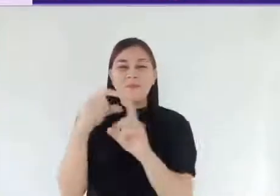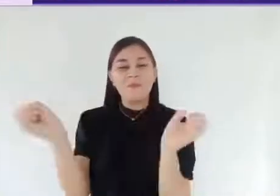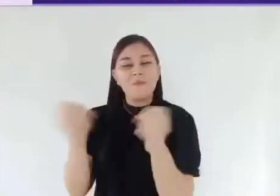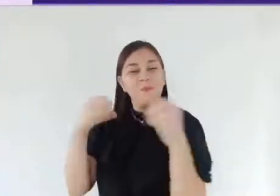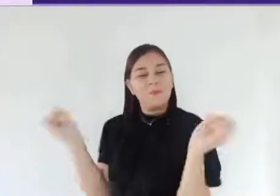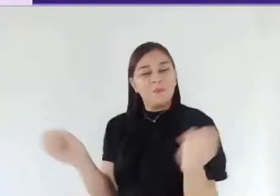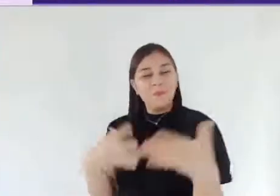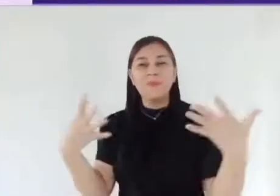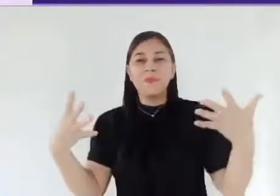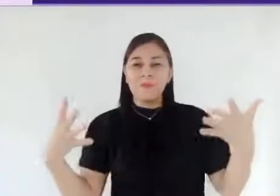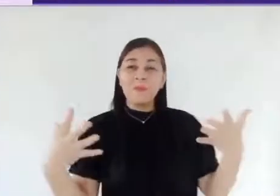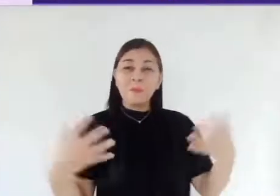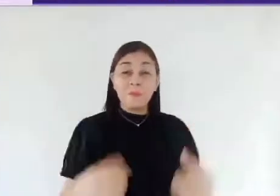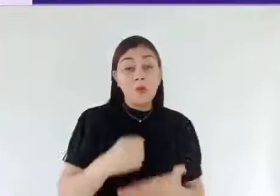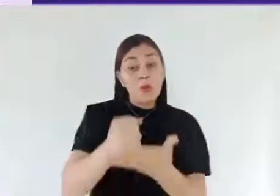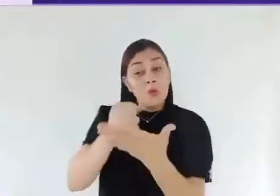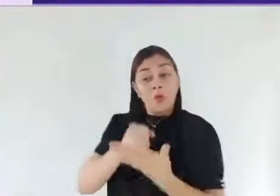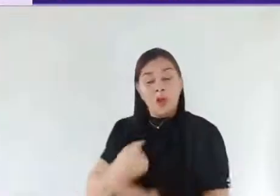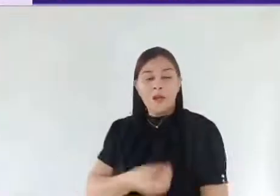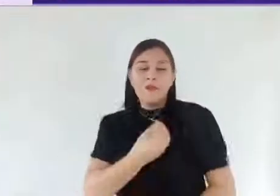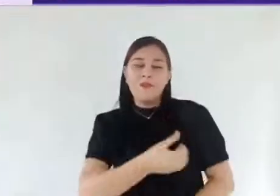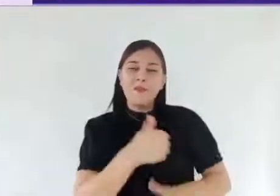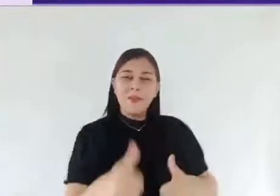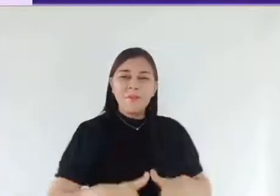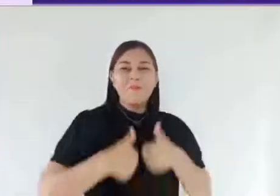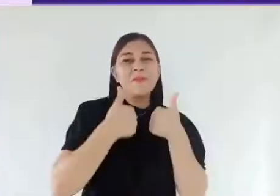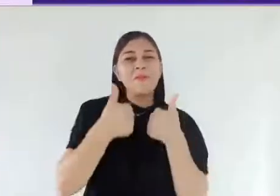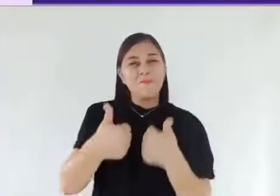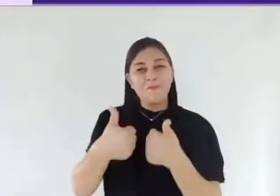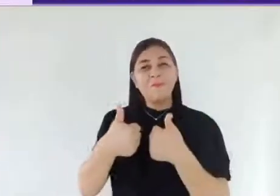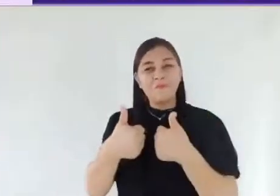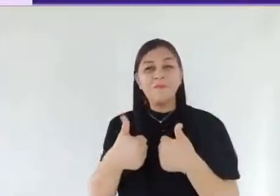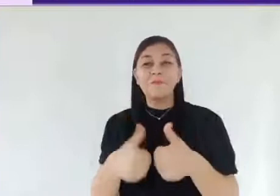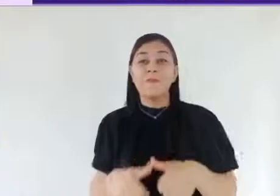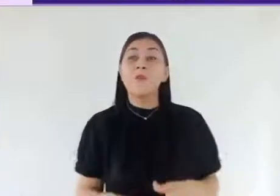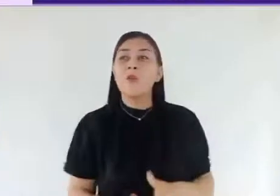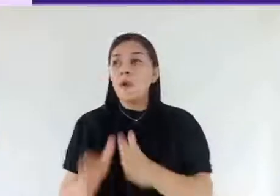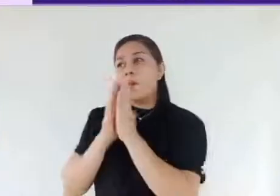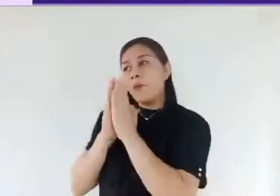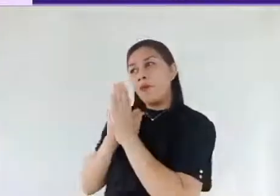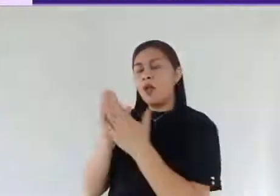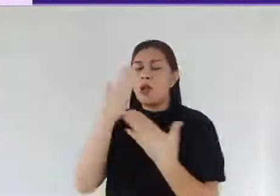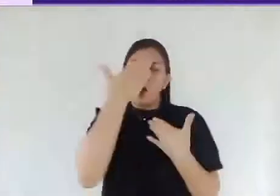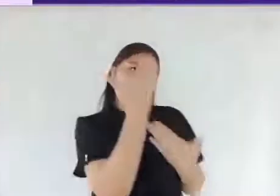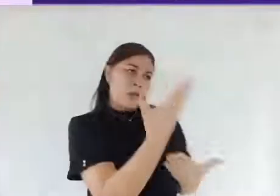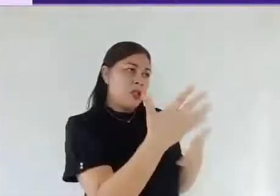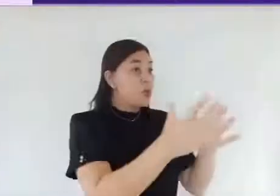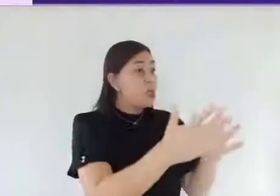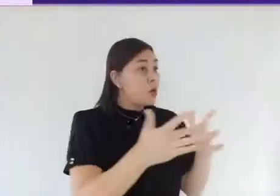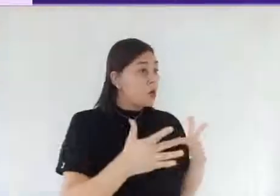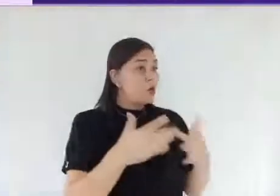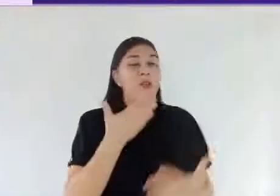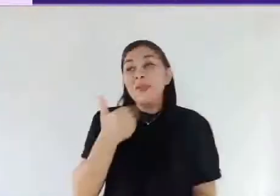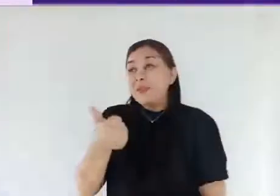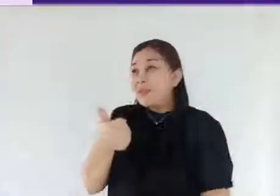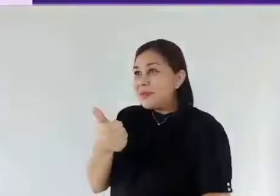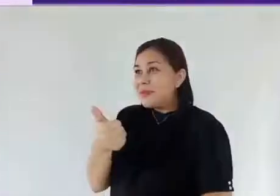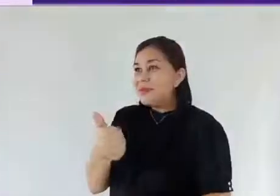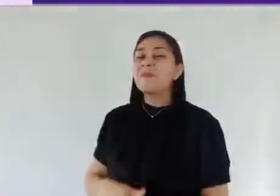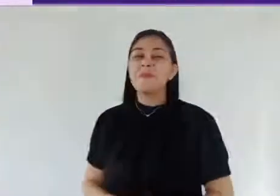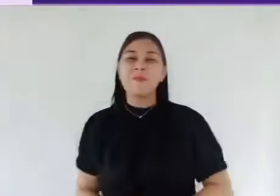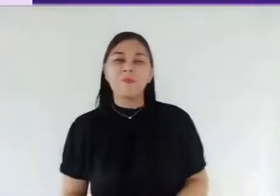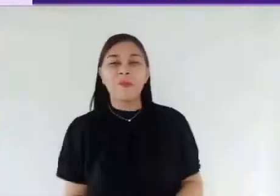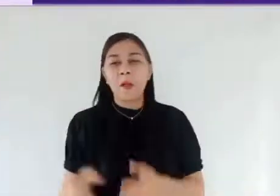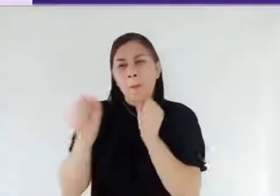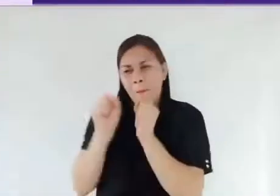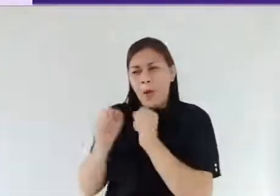são mágicas que ajudam a gente a viver melhor Por favor, muito obrigada, com licença, tudo bem,